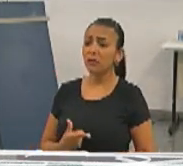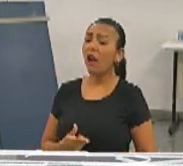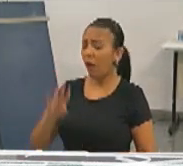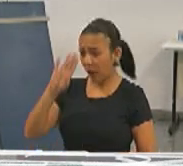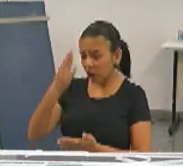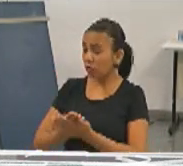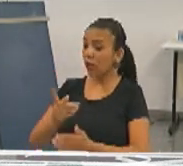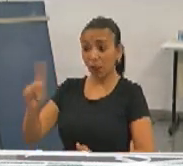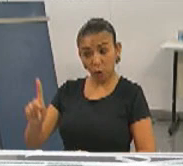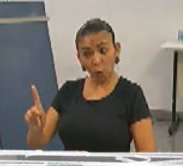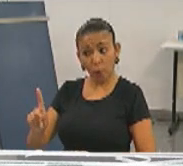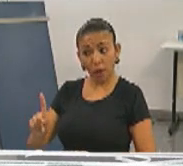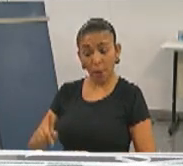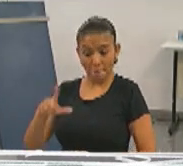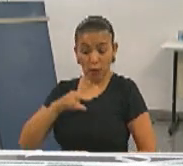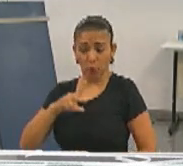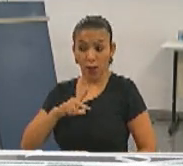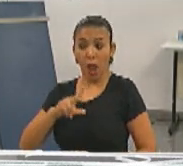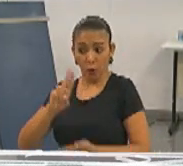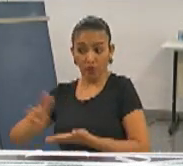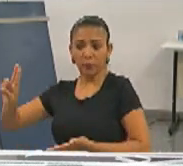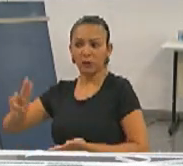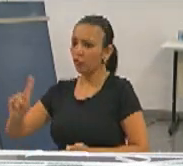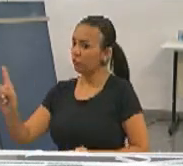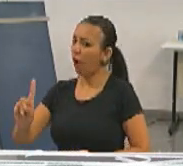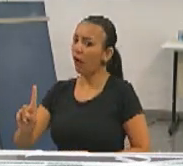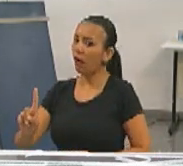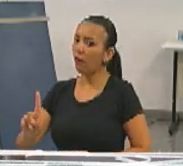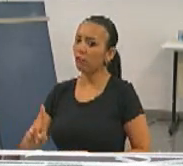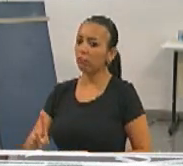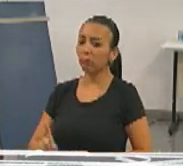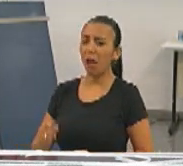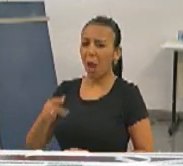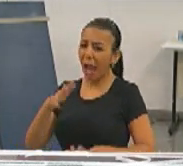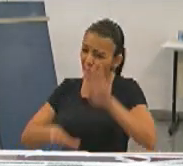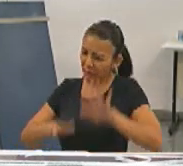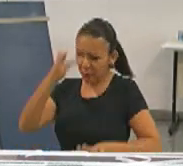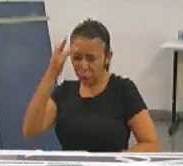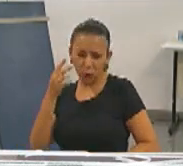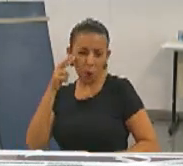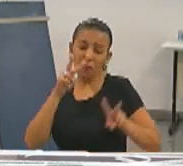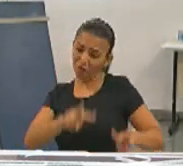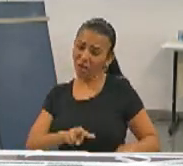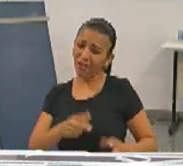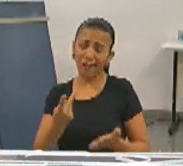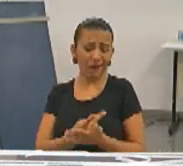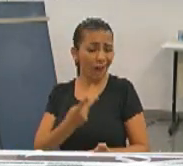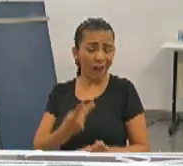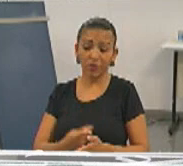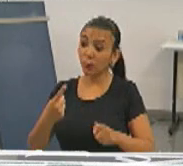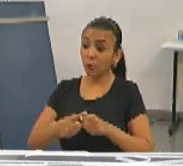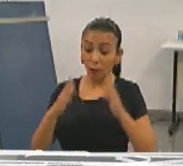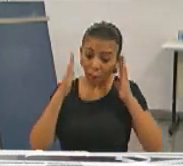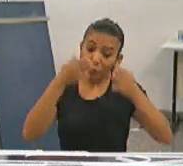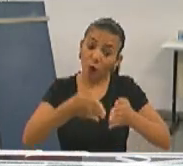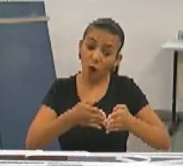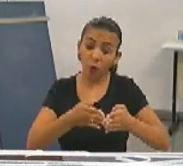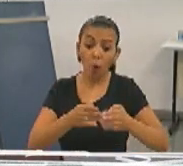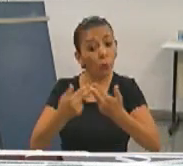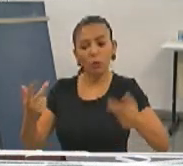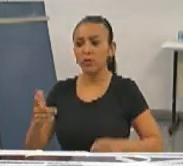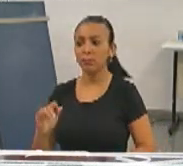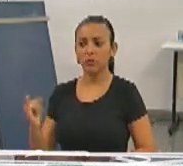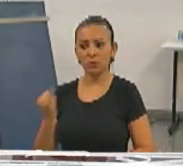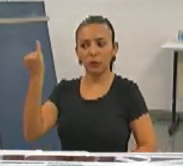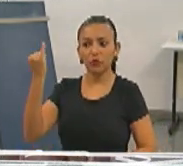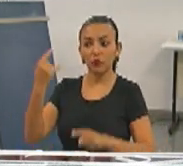da universidade, né? Essa é uma análise superficial que se faz para desviar o foco de coisas mais importantes, que é realmente um